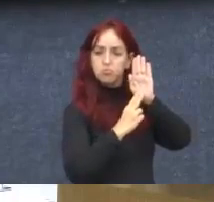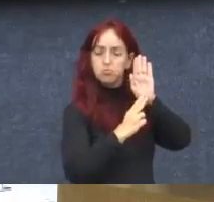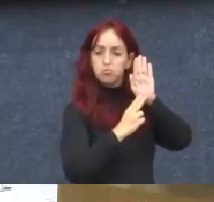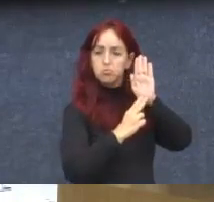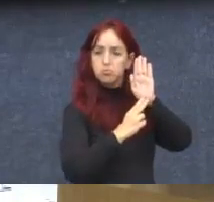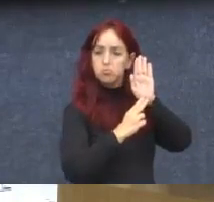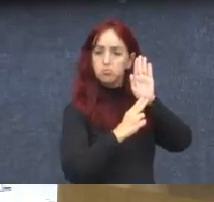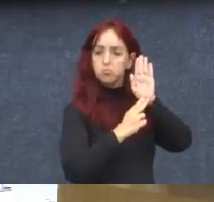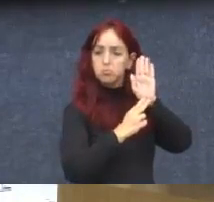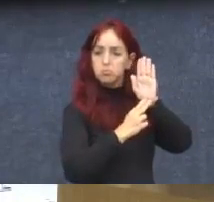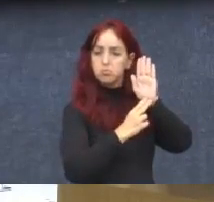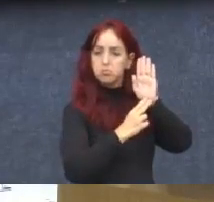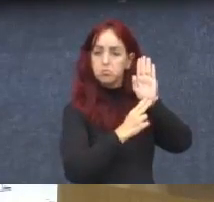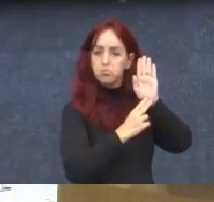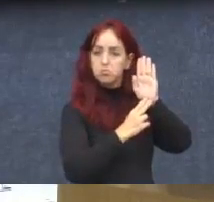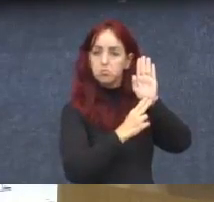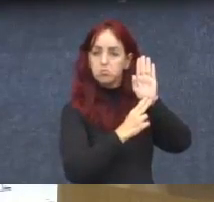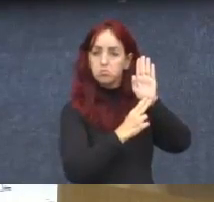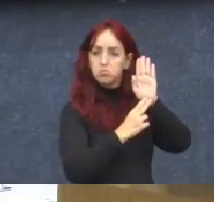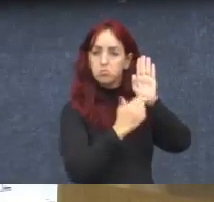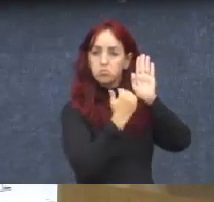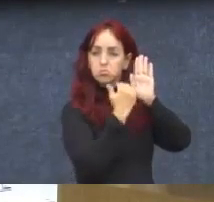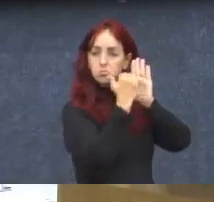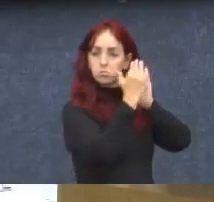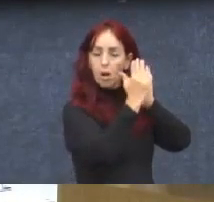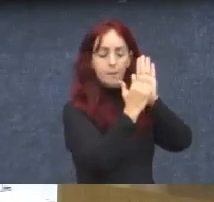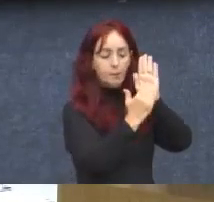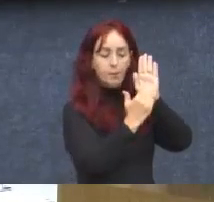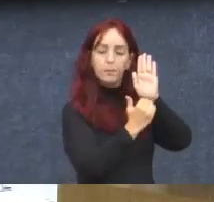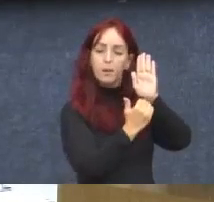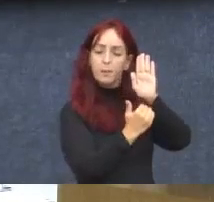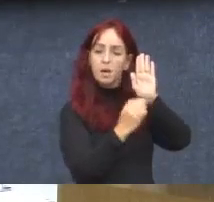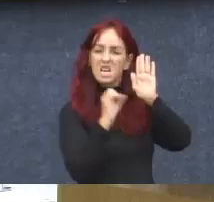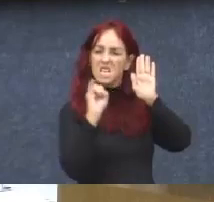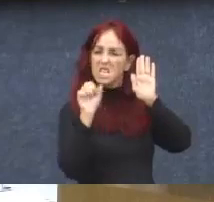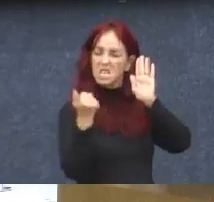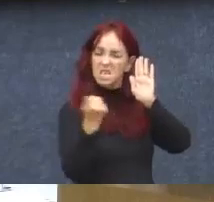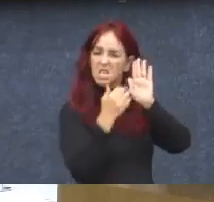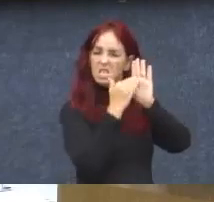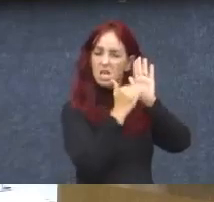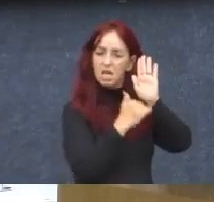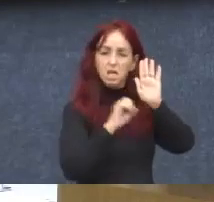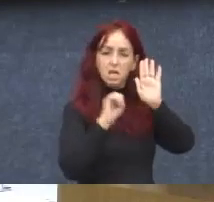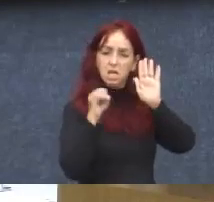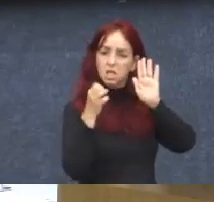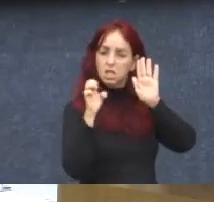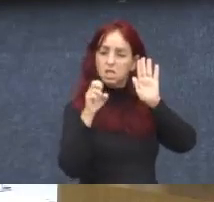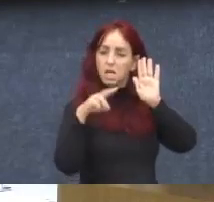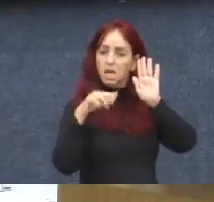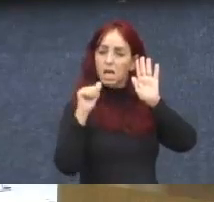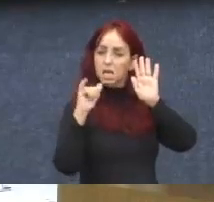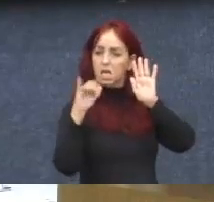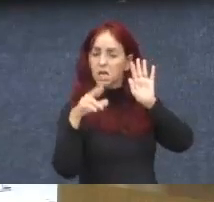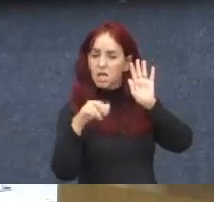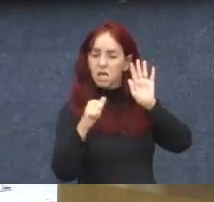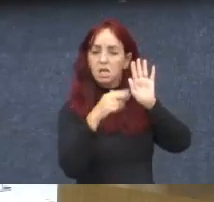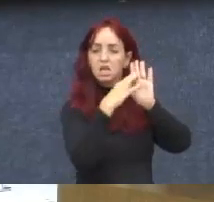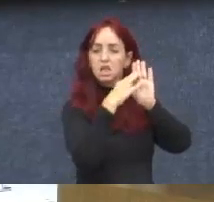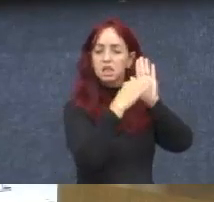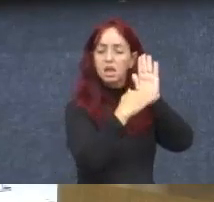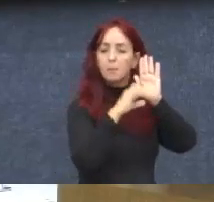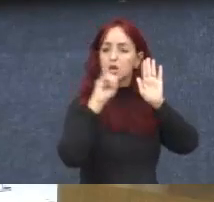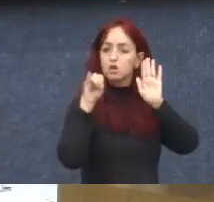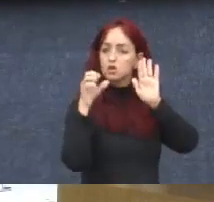Elinho da Farmácia, Henrique Braga, Irlan Melo, Isa Lourença, Janaína Cardoso, Jorge Santos, José